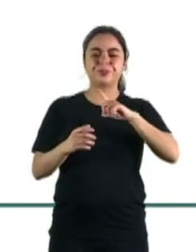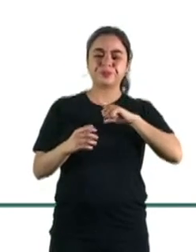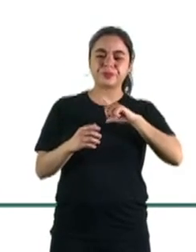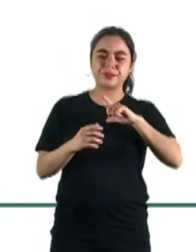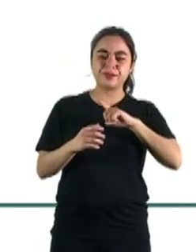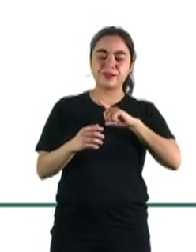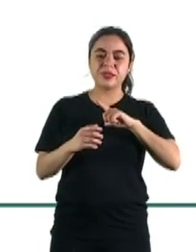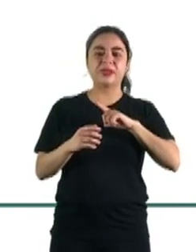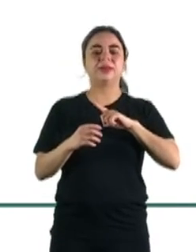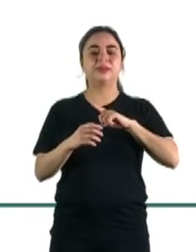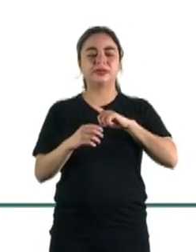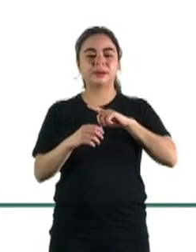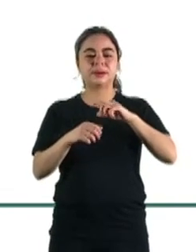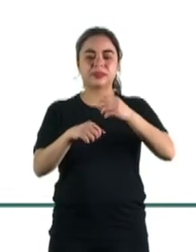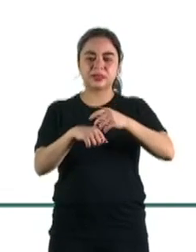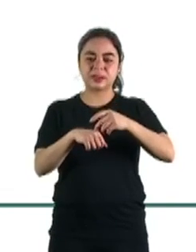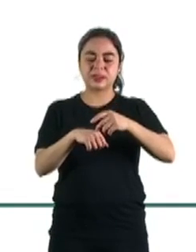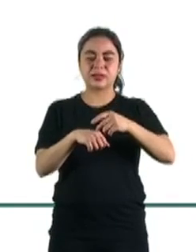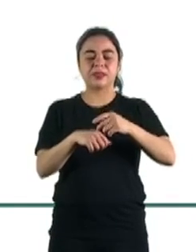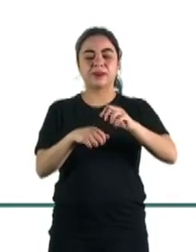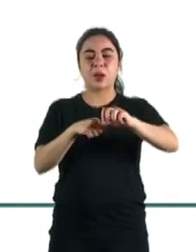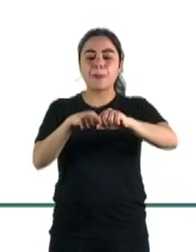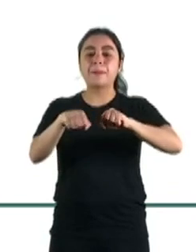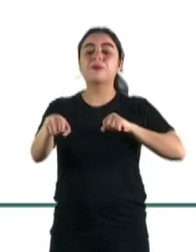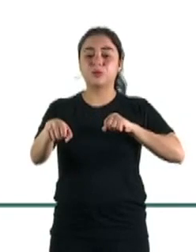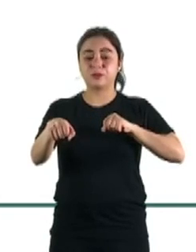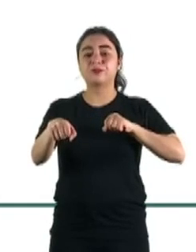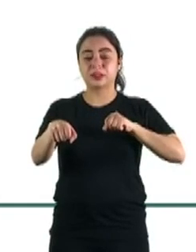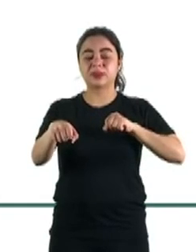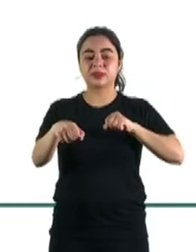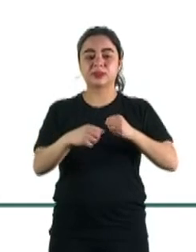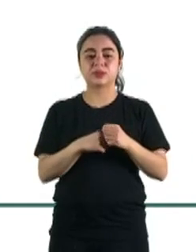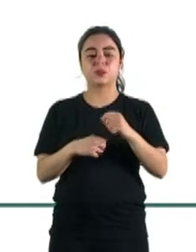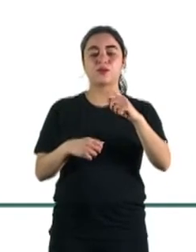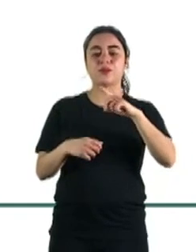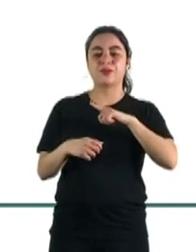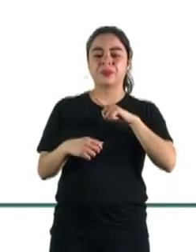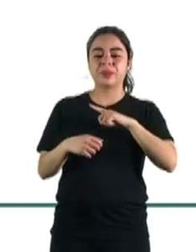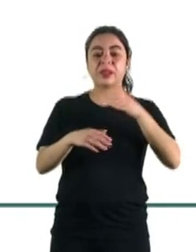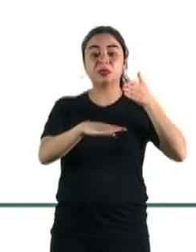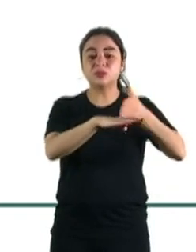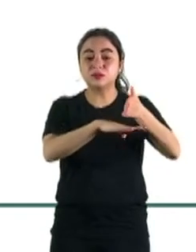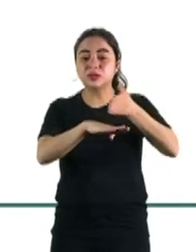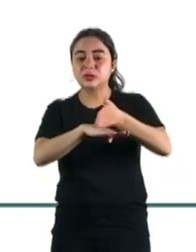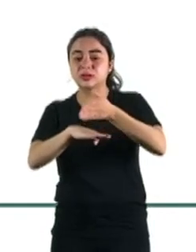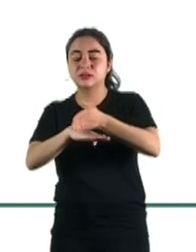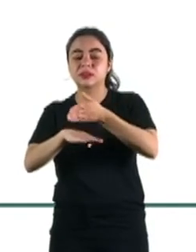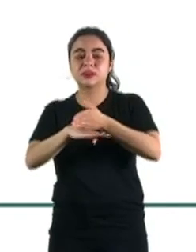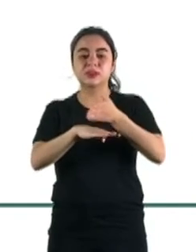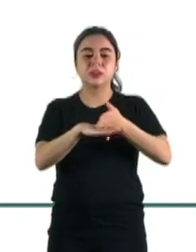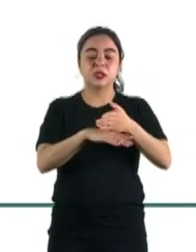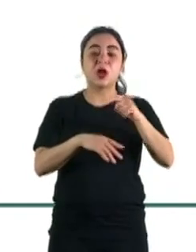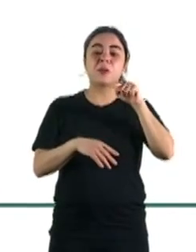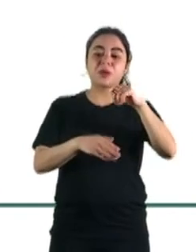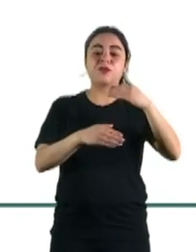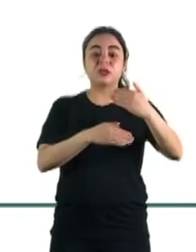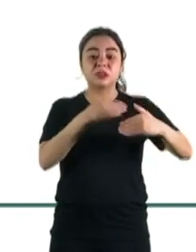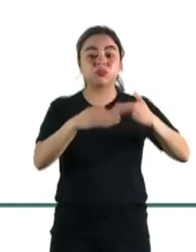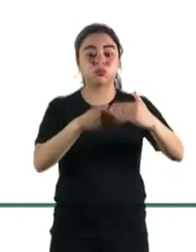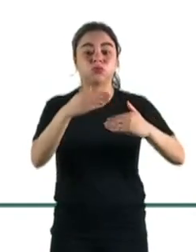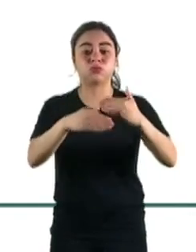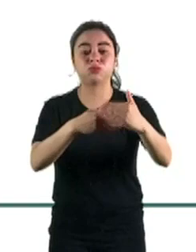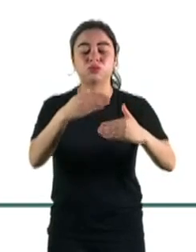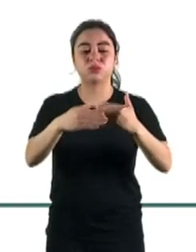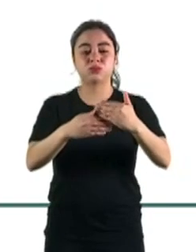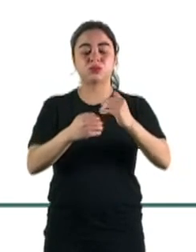de formação, existem mecanismos que permitem ter essa aceleração, e eu garanto a